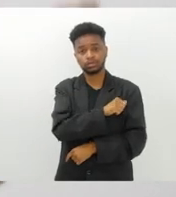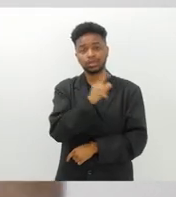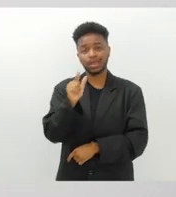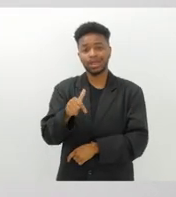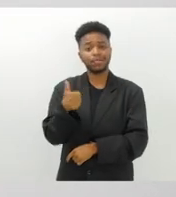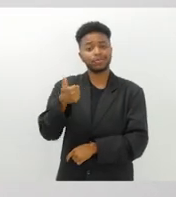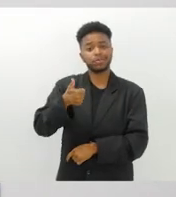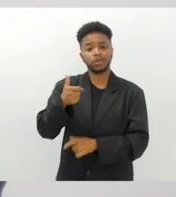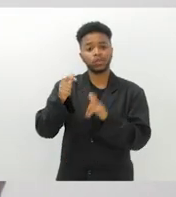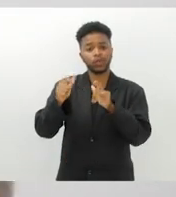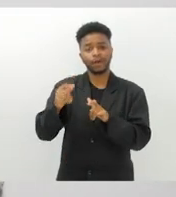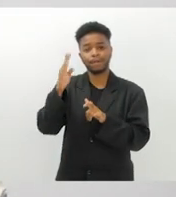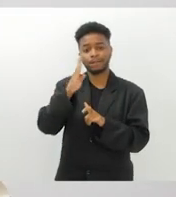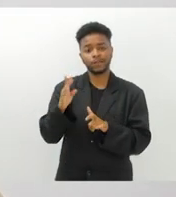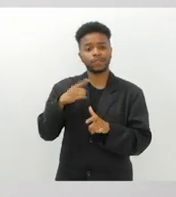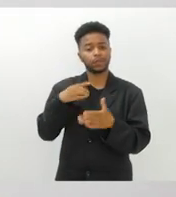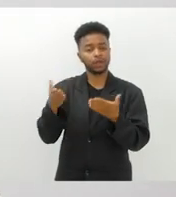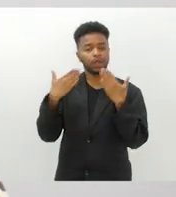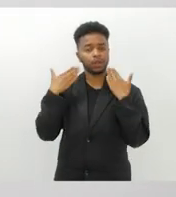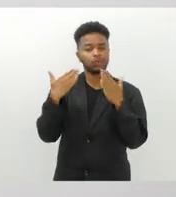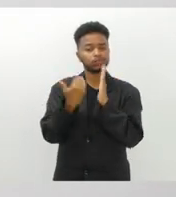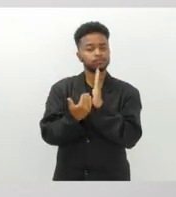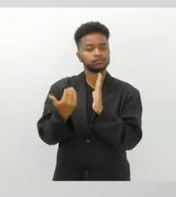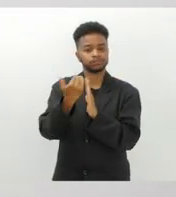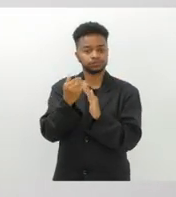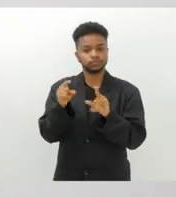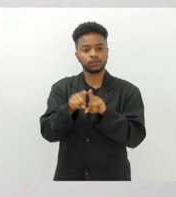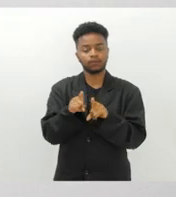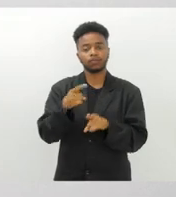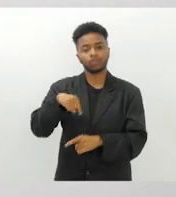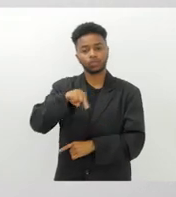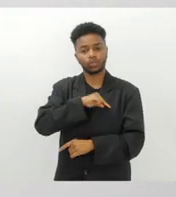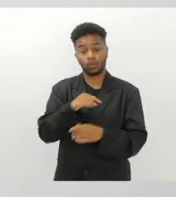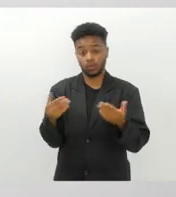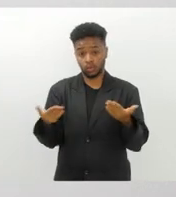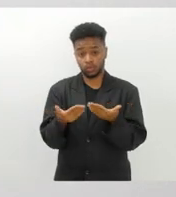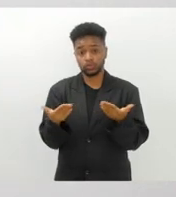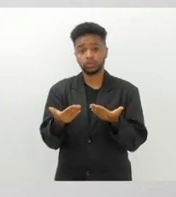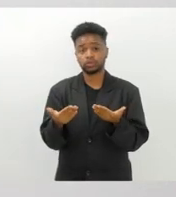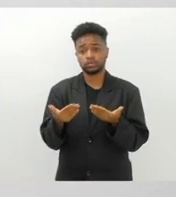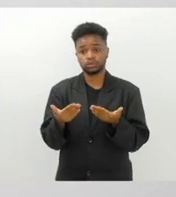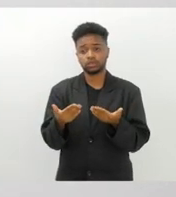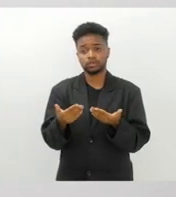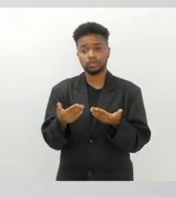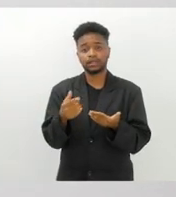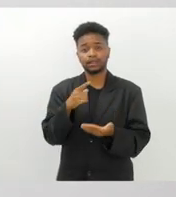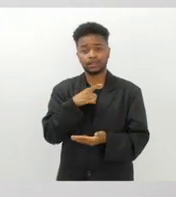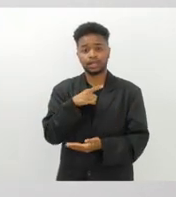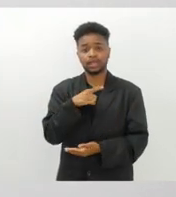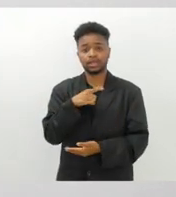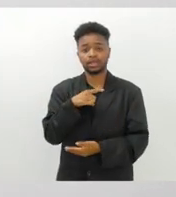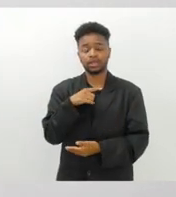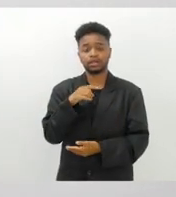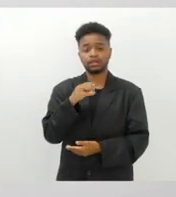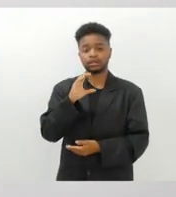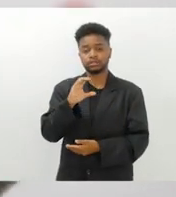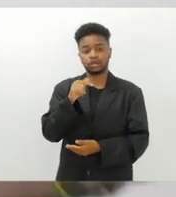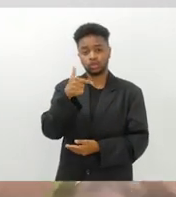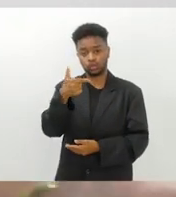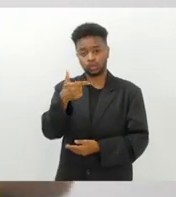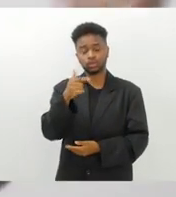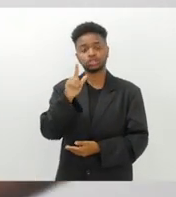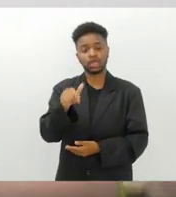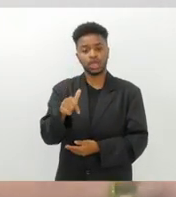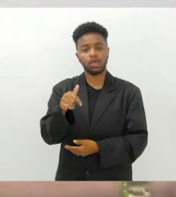primeiras do Brasil que tem o índice de calor, e que nós estamos, inclusive, hoje no NC2, que é o índice de calor, né,